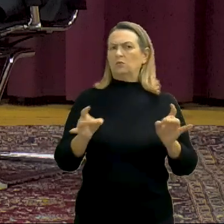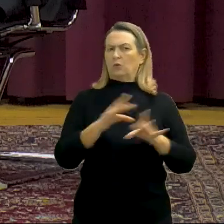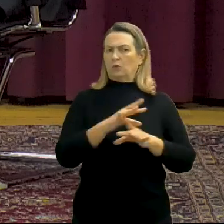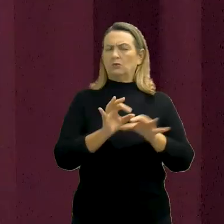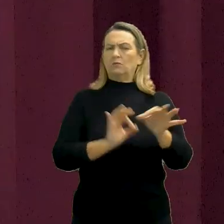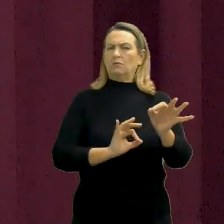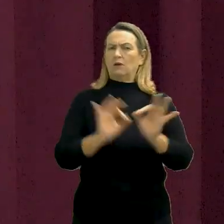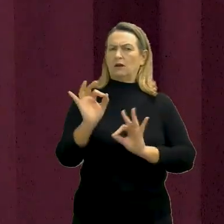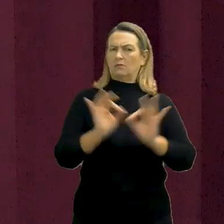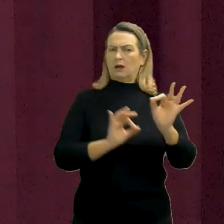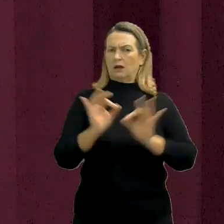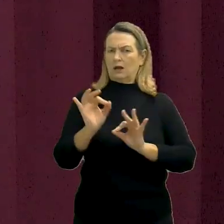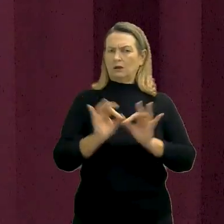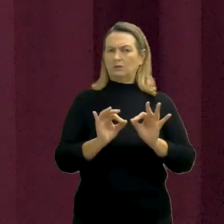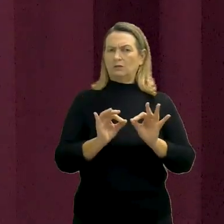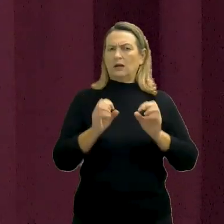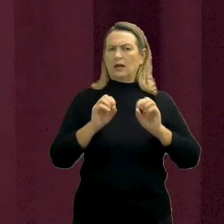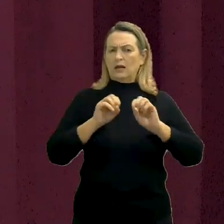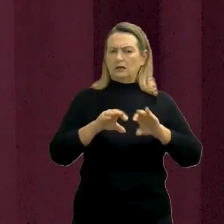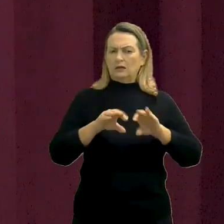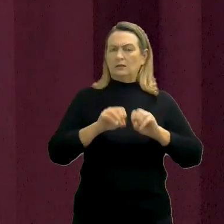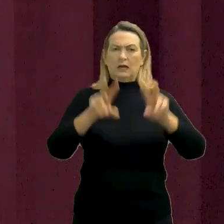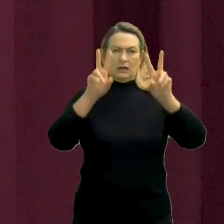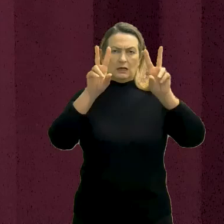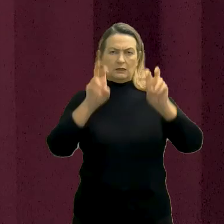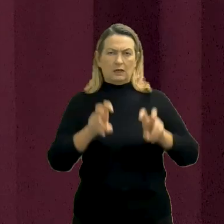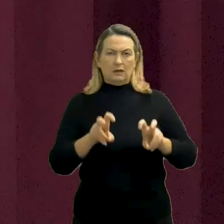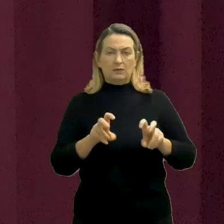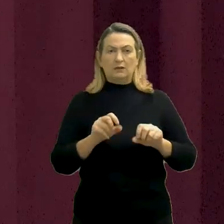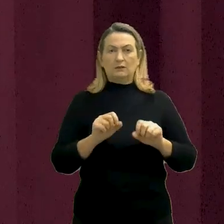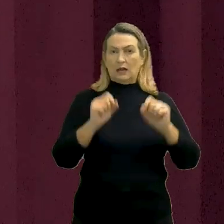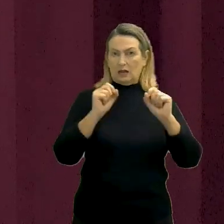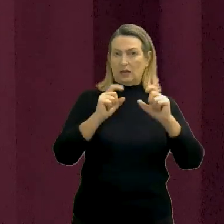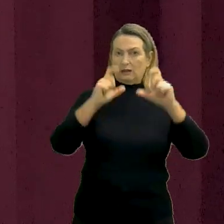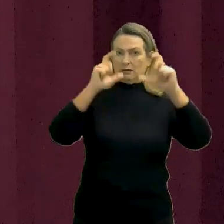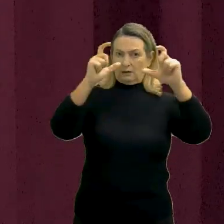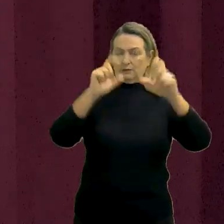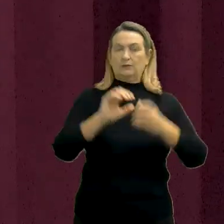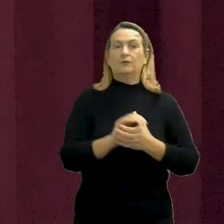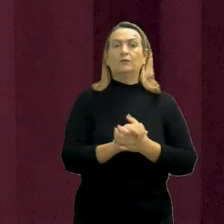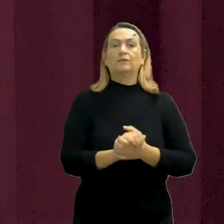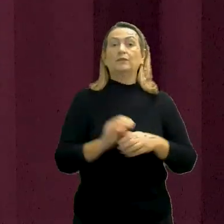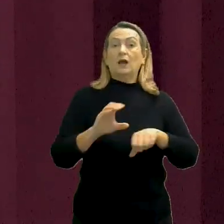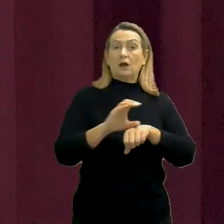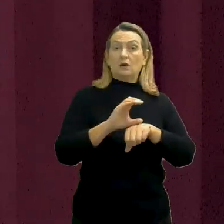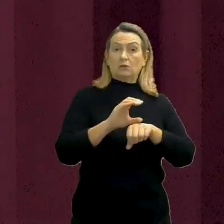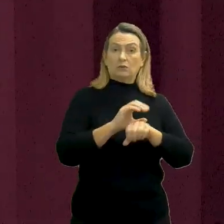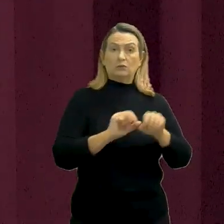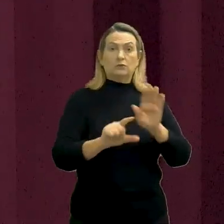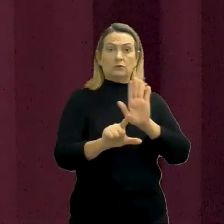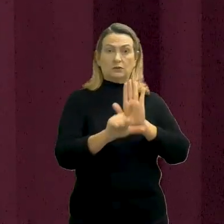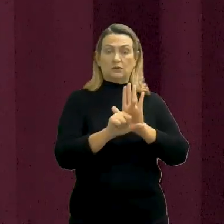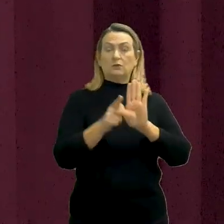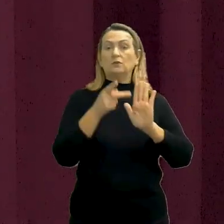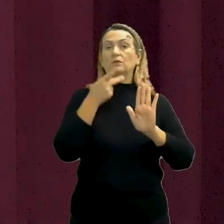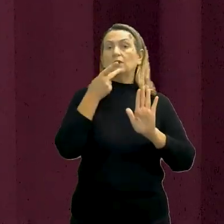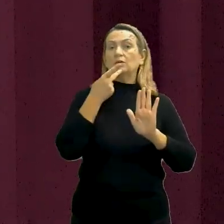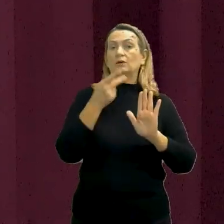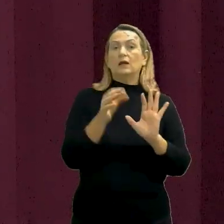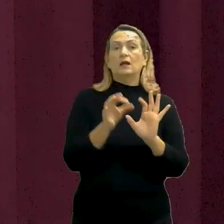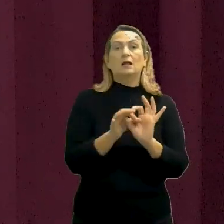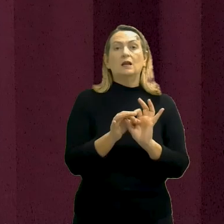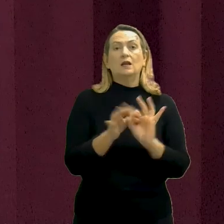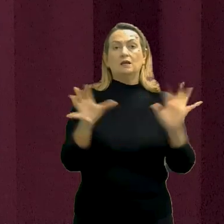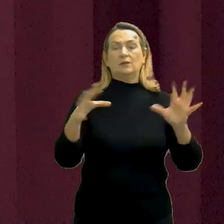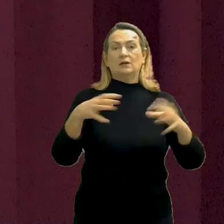esses temas é sempre lembrando que a nossa Constituição vigora a liberdade de expressão né É uma garantia fundamental isso já está é uma